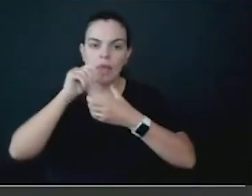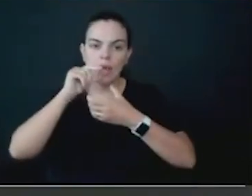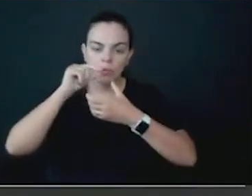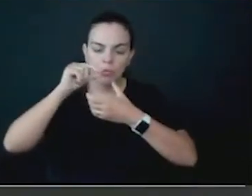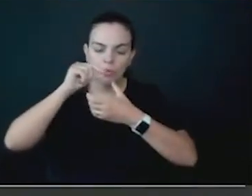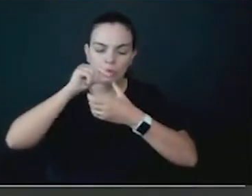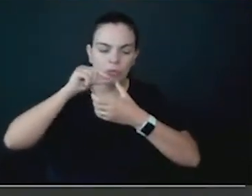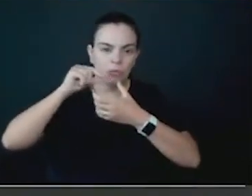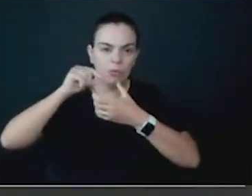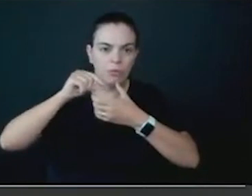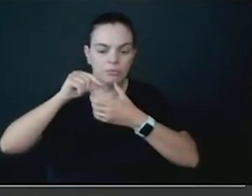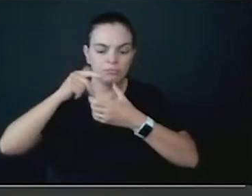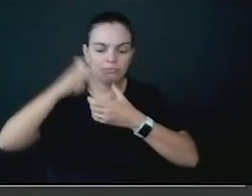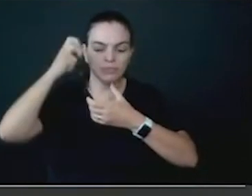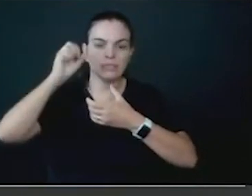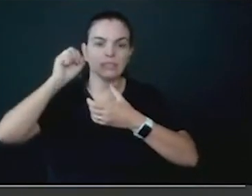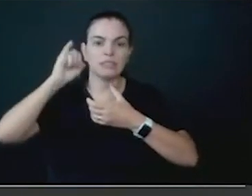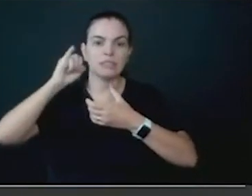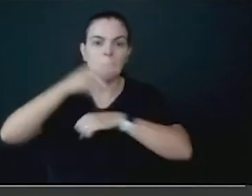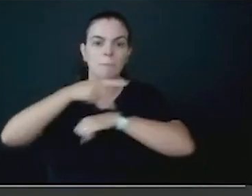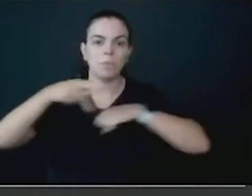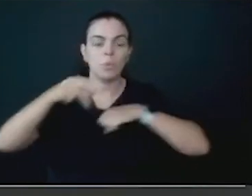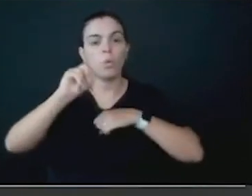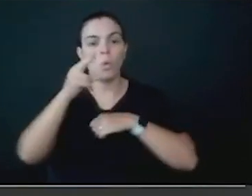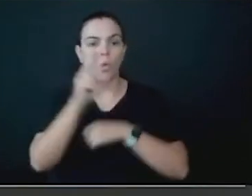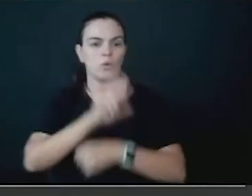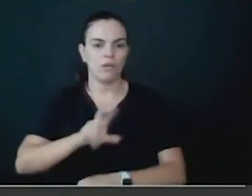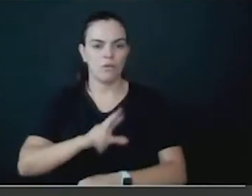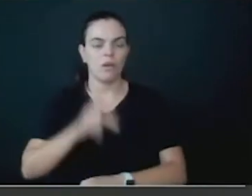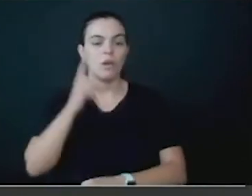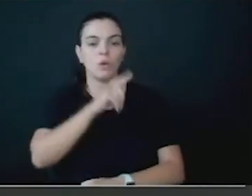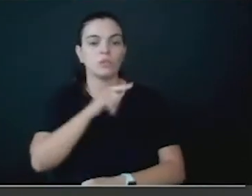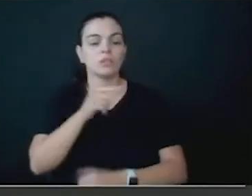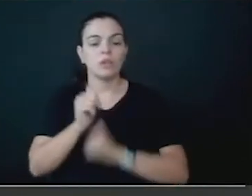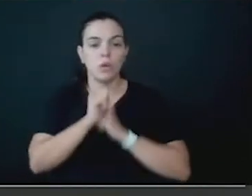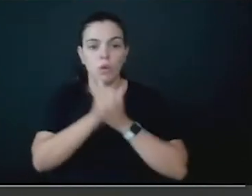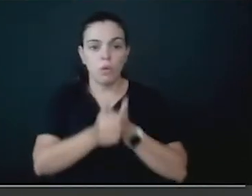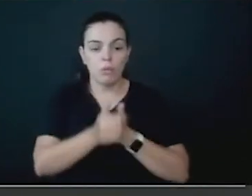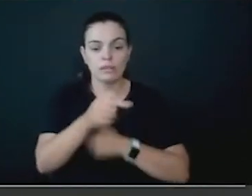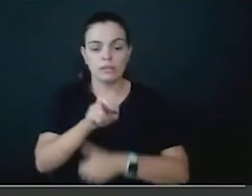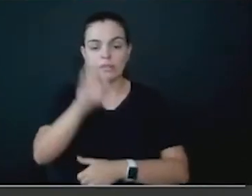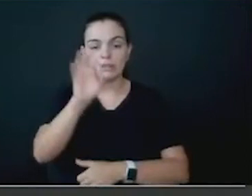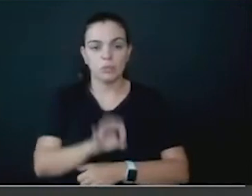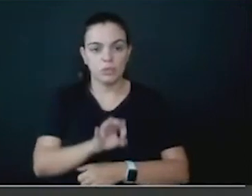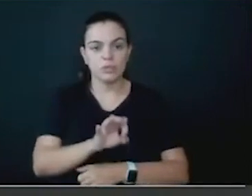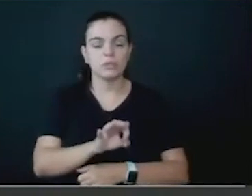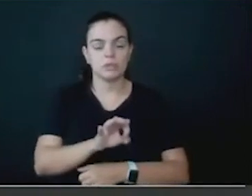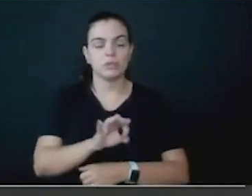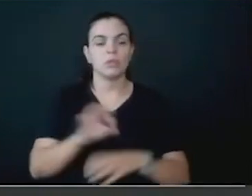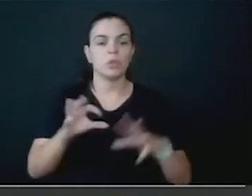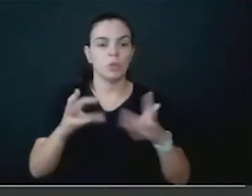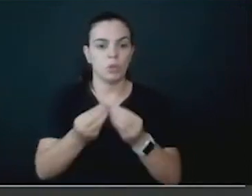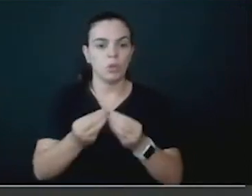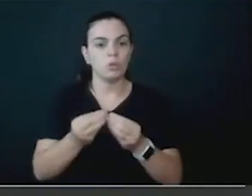dos nossos rios. Nós conseguimos monitorar 75%, também correndo atrás para chegar a todos os bioindicadores aí.